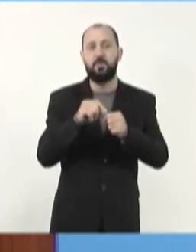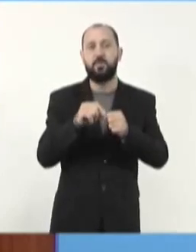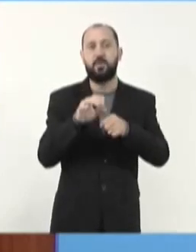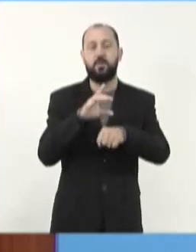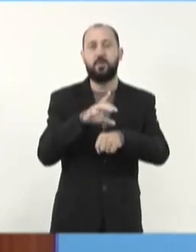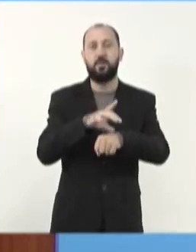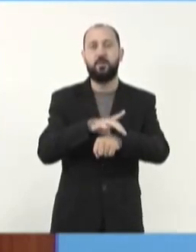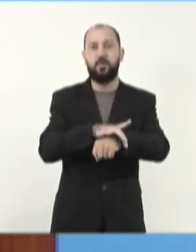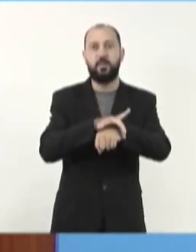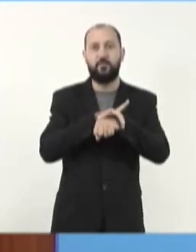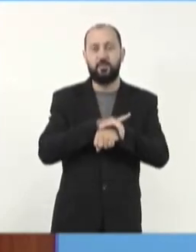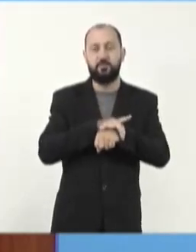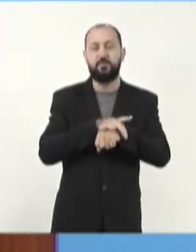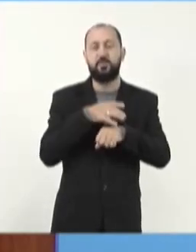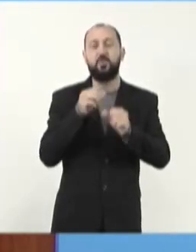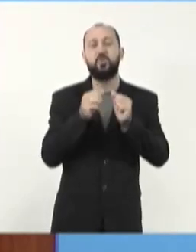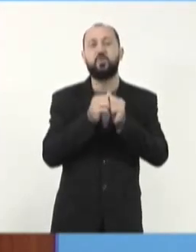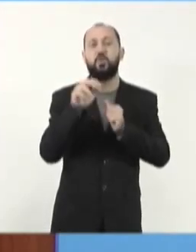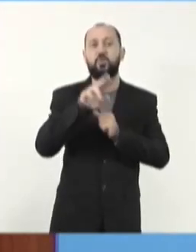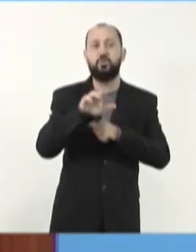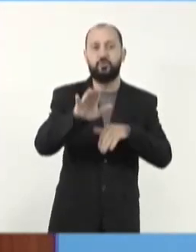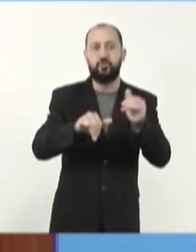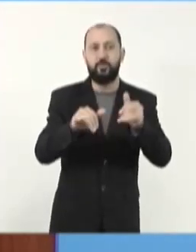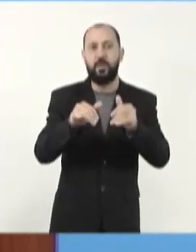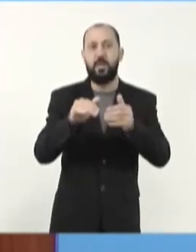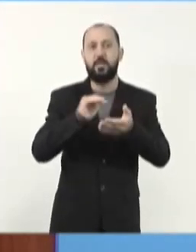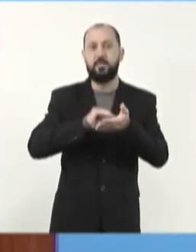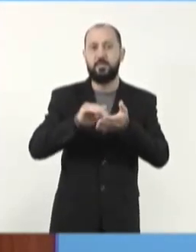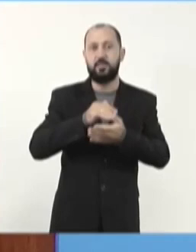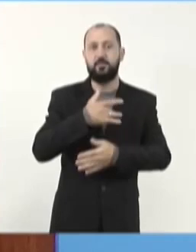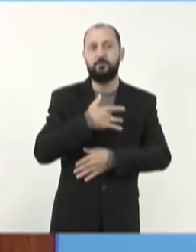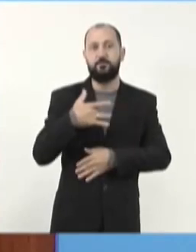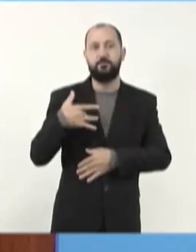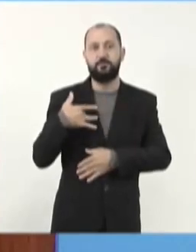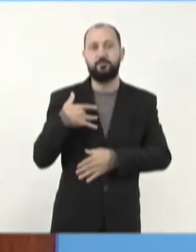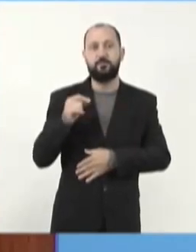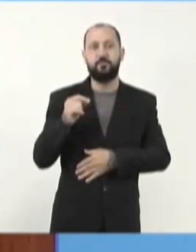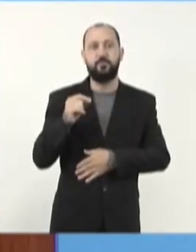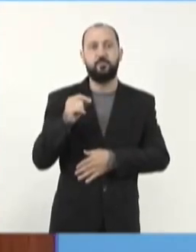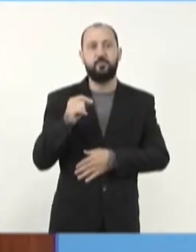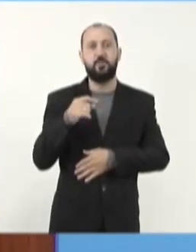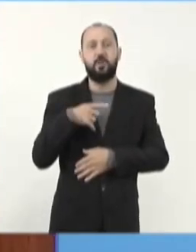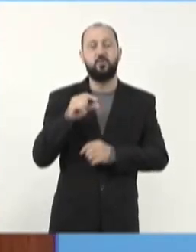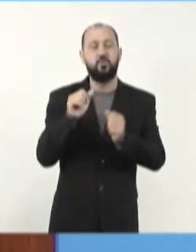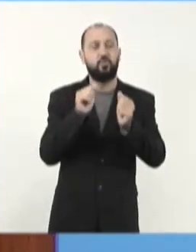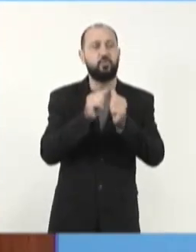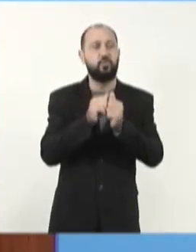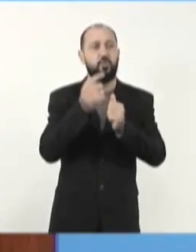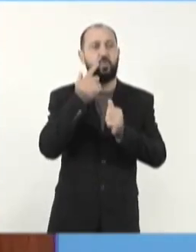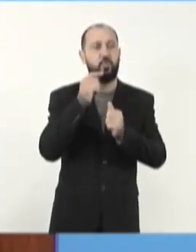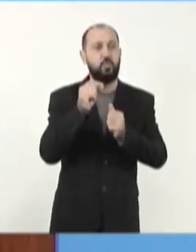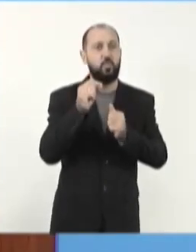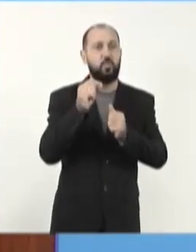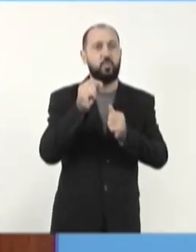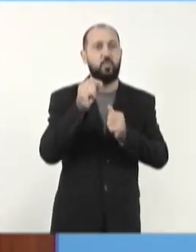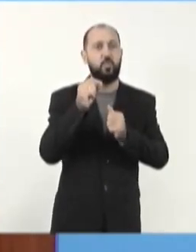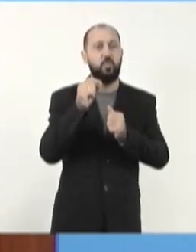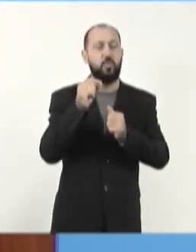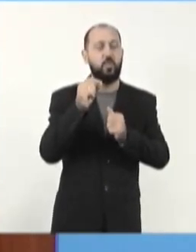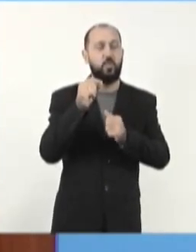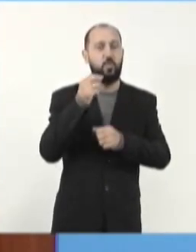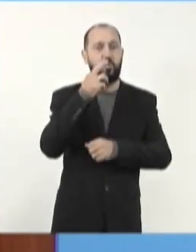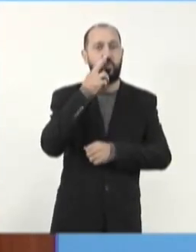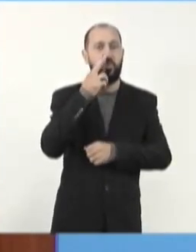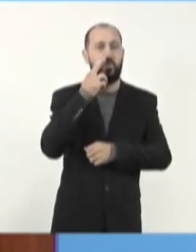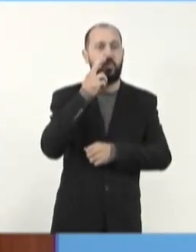Defensoria, através dessa plataforma, envolver a Secretaria de Saúde, esse setor. O governador Eduardo Rieder já autorizou que seja